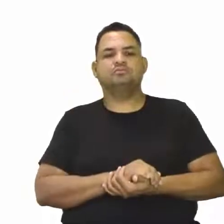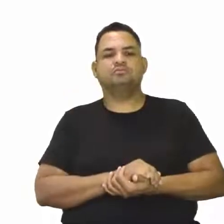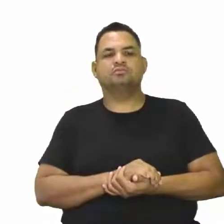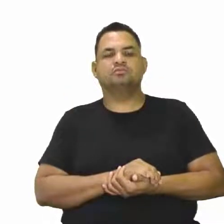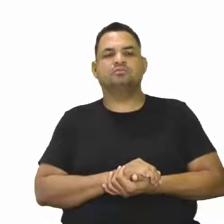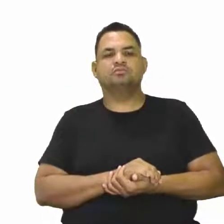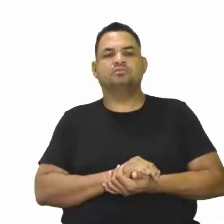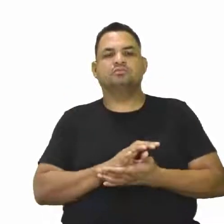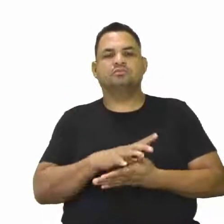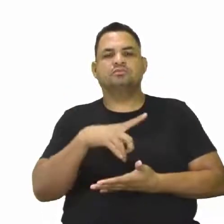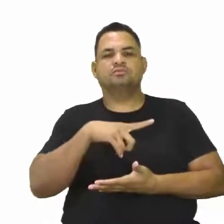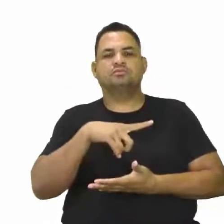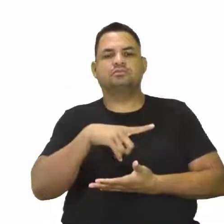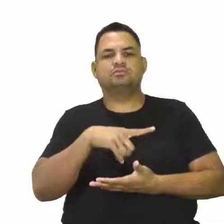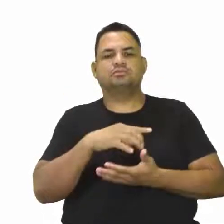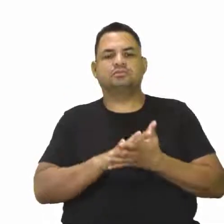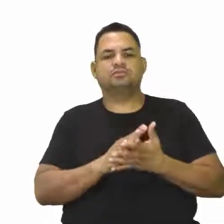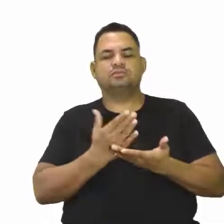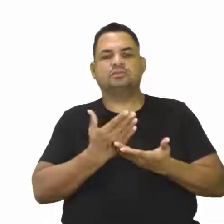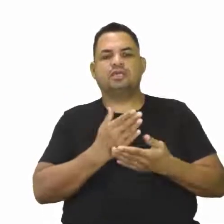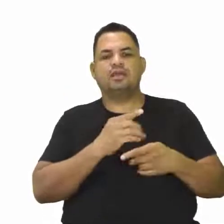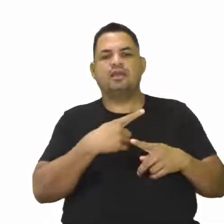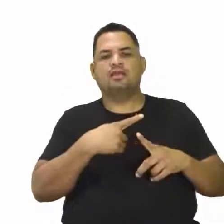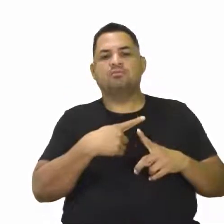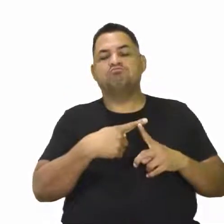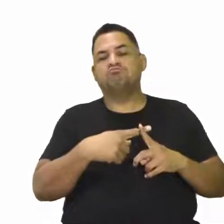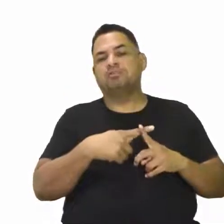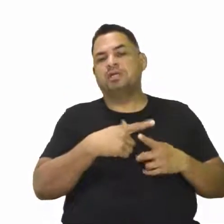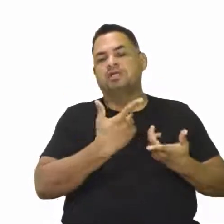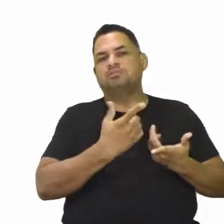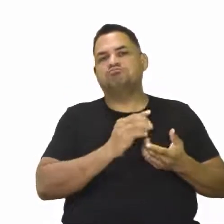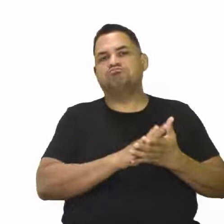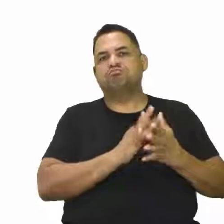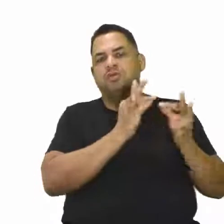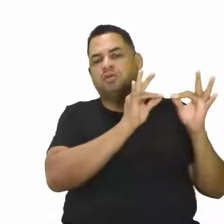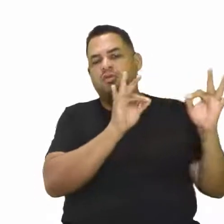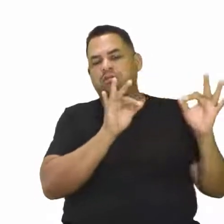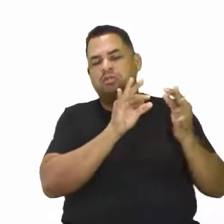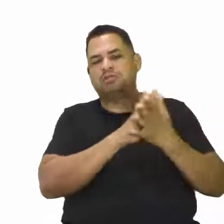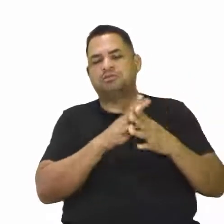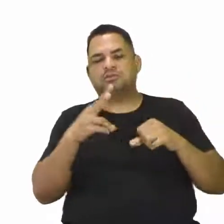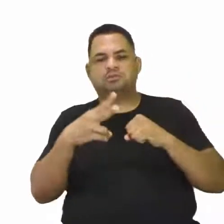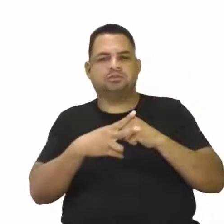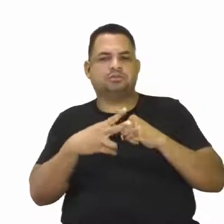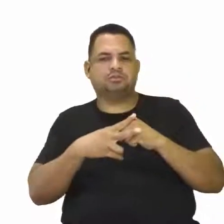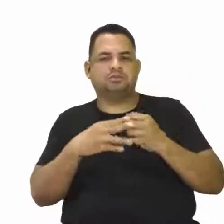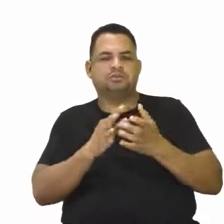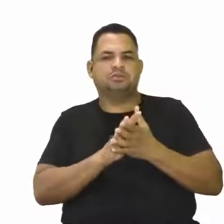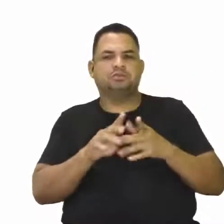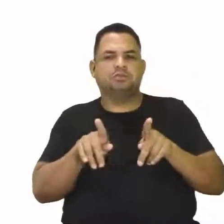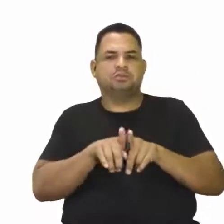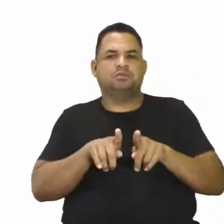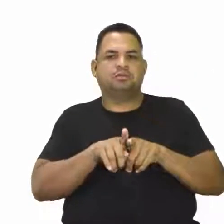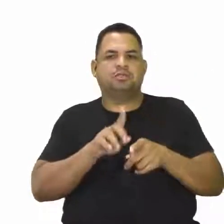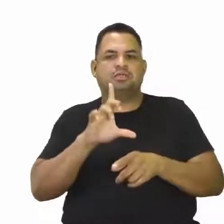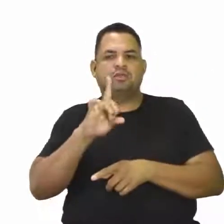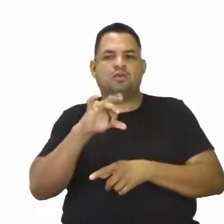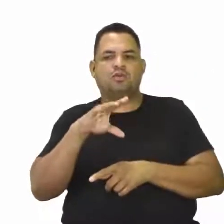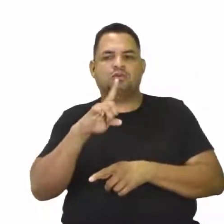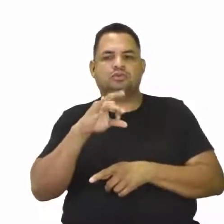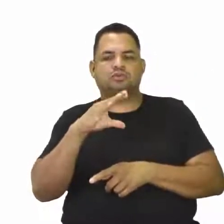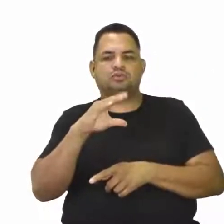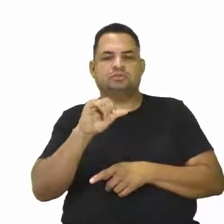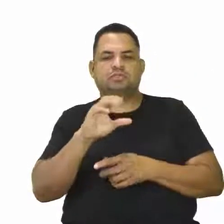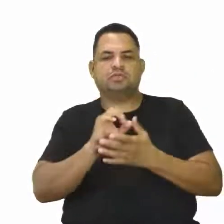É aquele que possui mais de uma oração, mais de um verbo ou mais de uma locução verbal, que são os